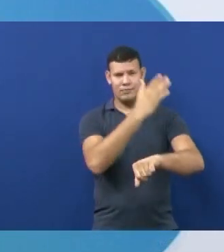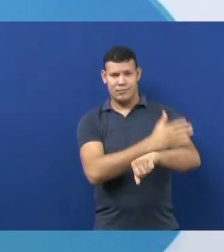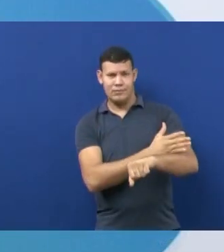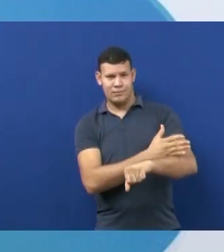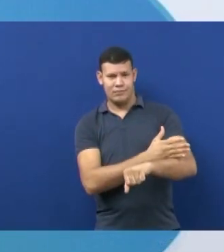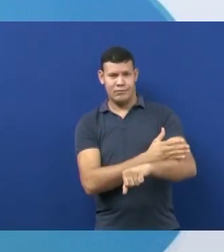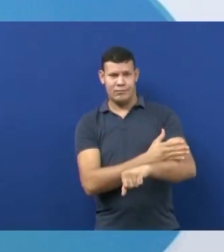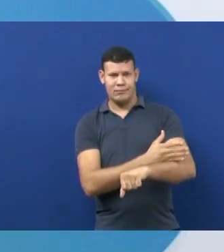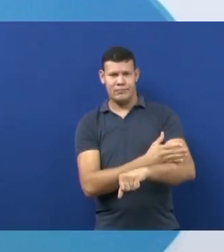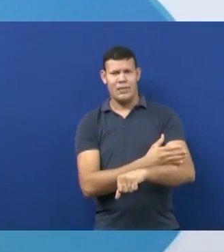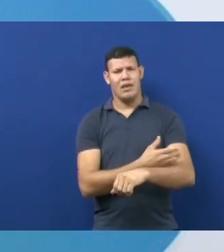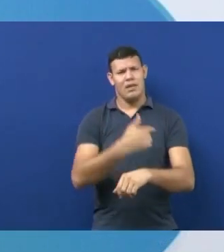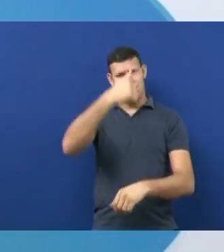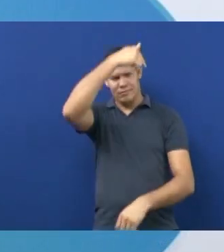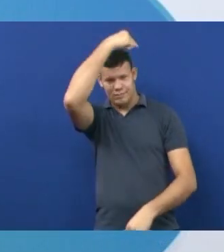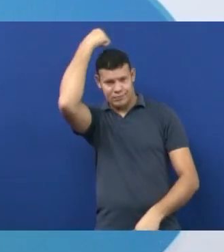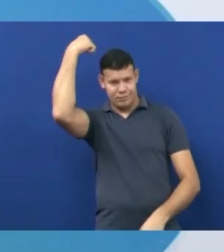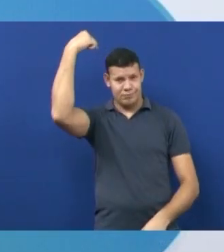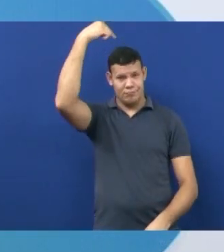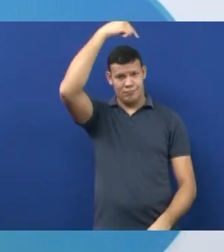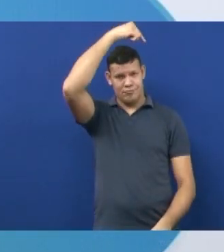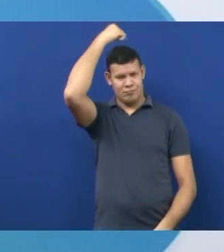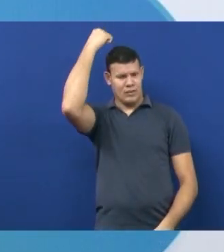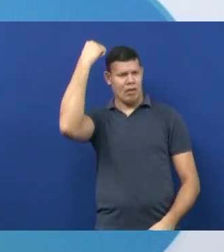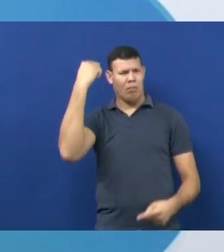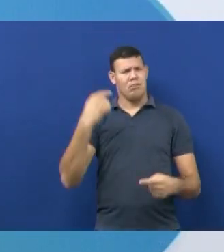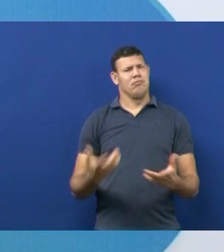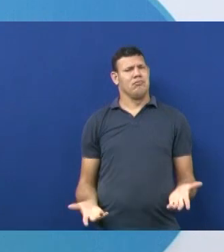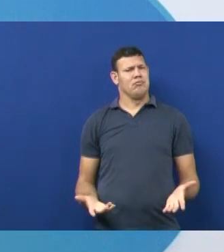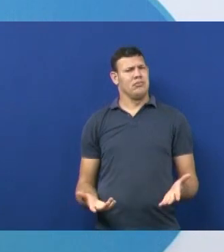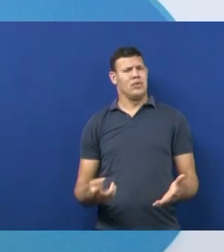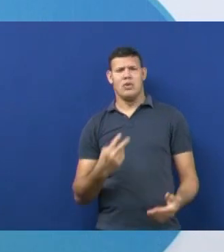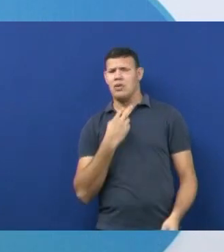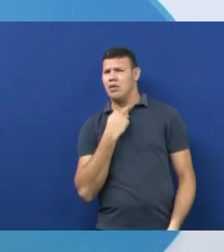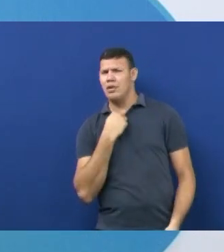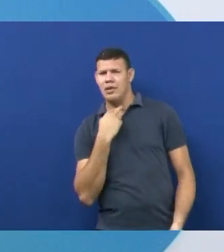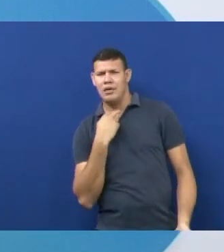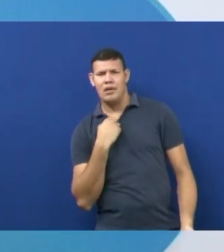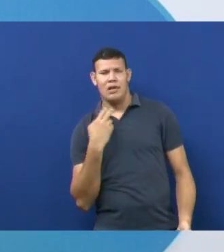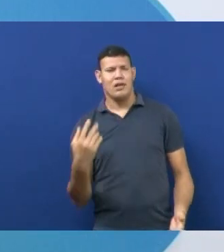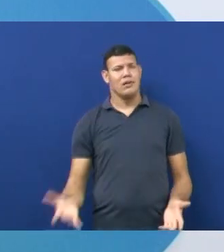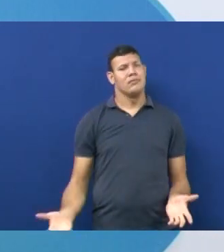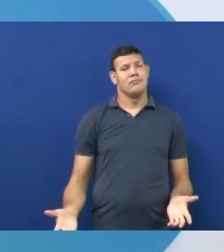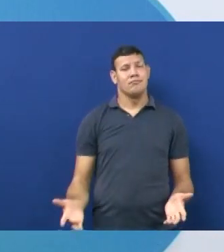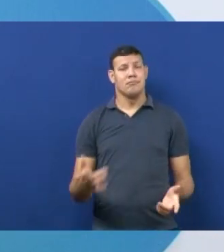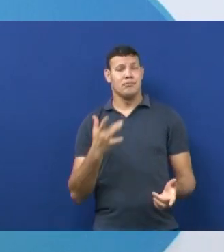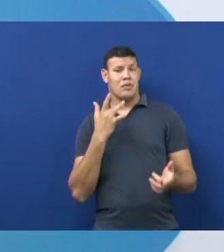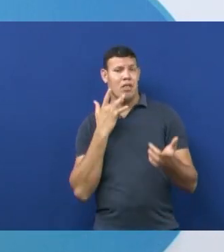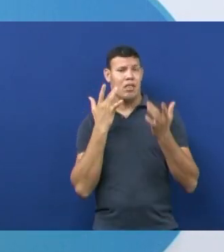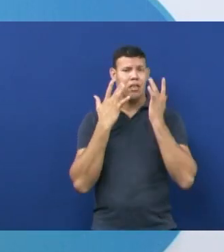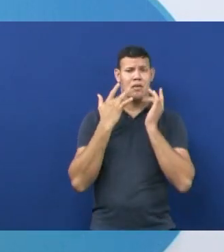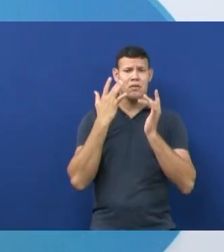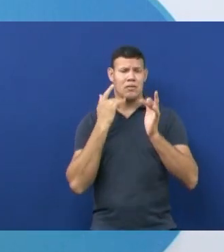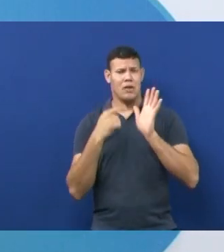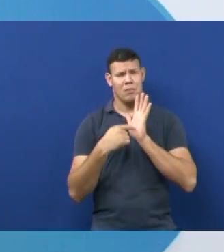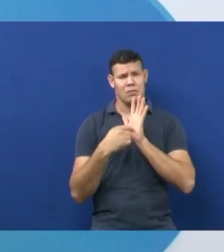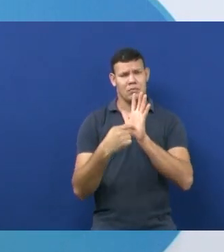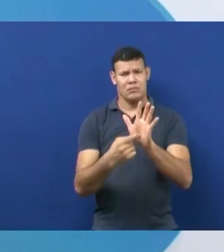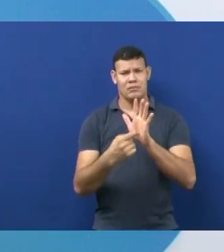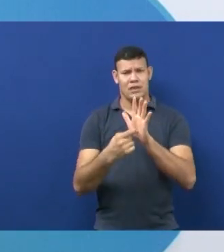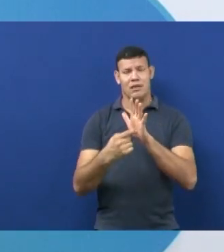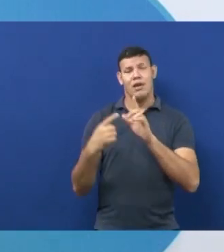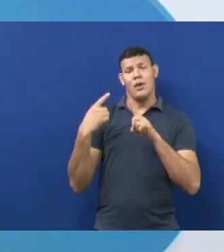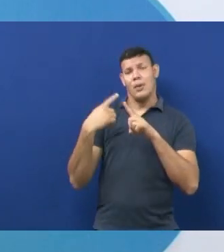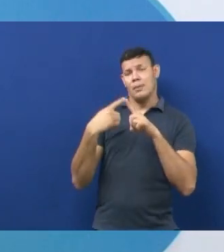totalmente sagrada, só era permitido fazer histórias e dramaturgias relacionadas ao sagrado, ou